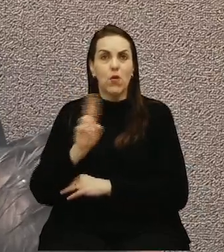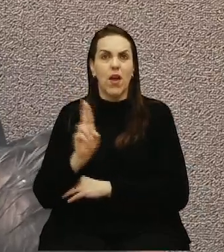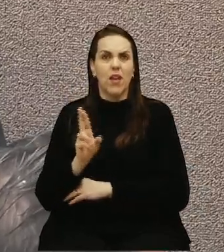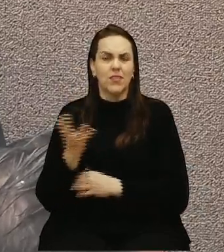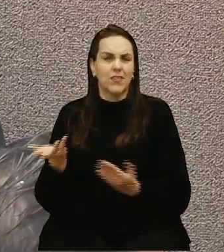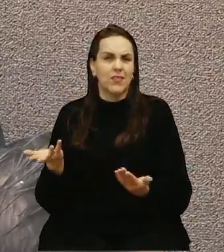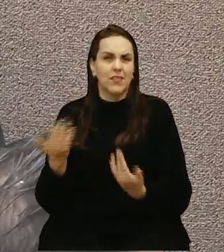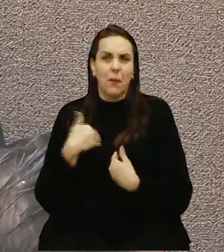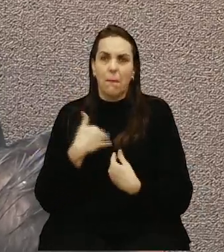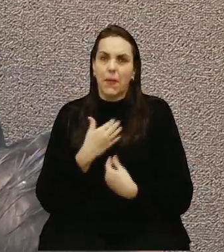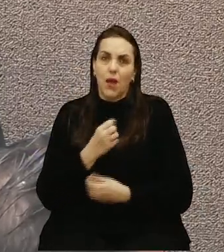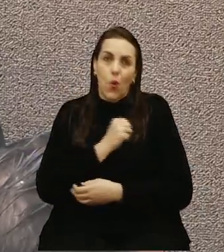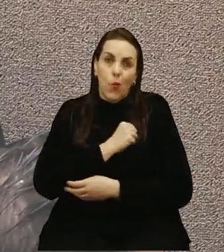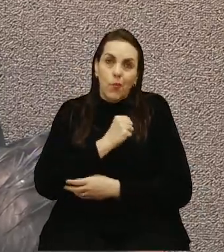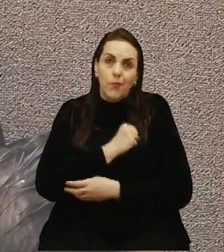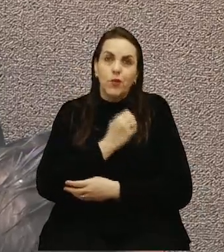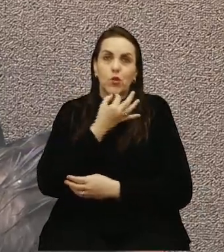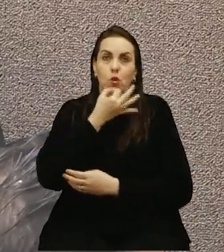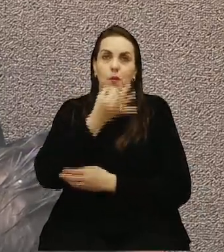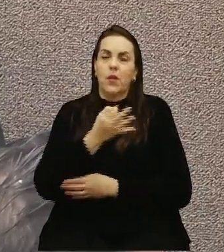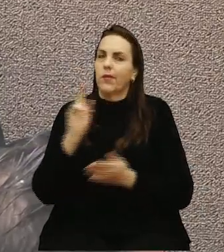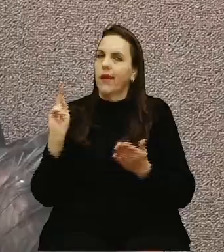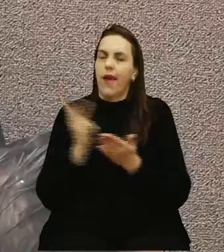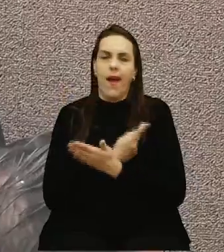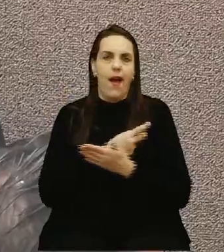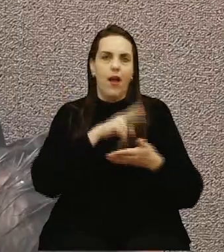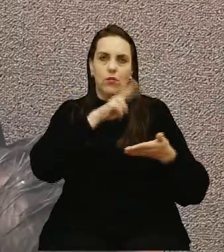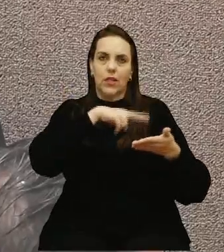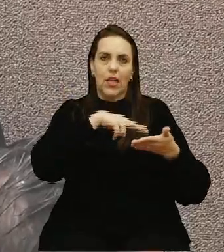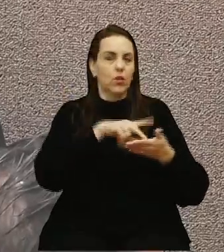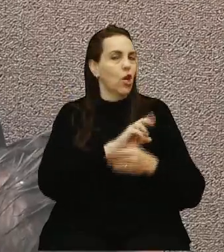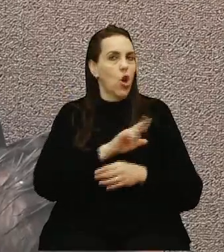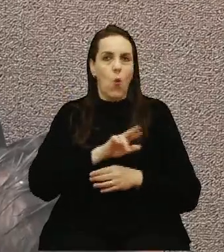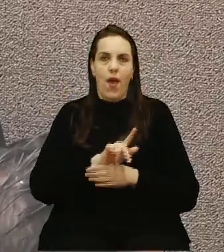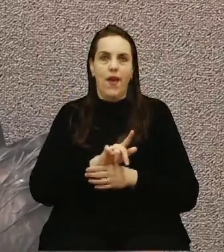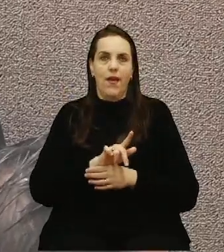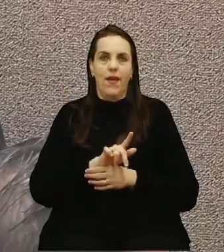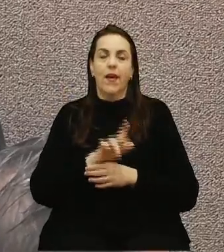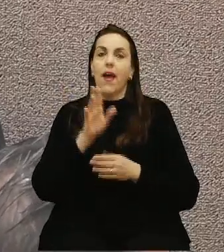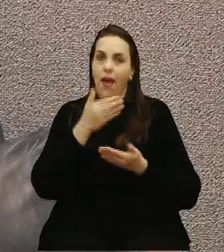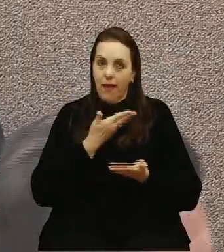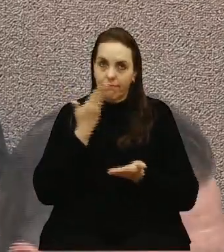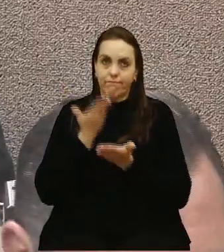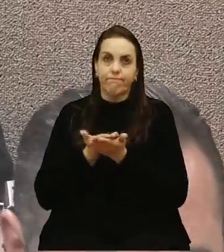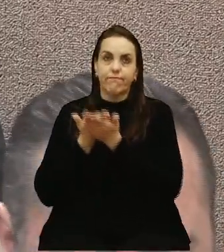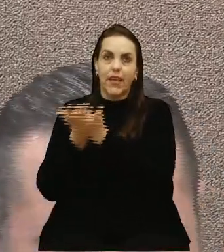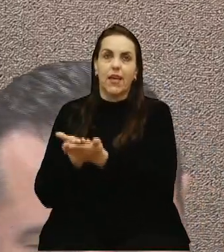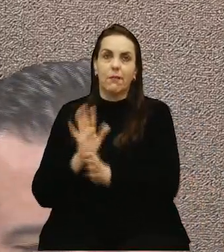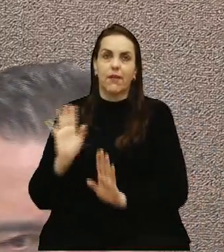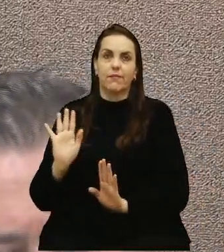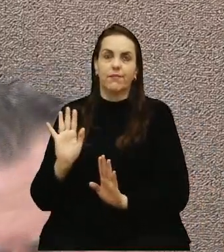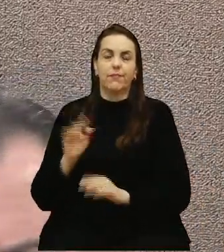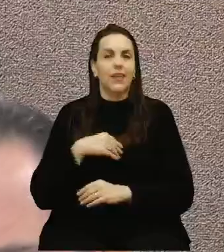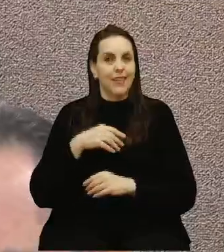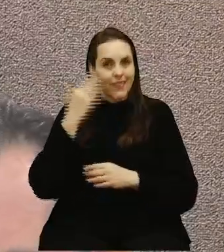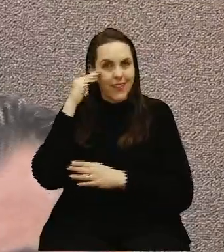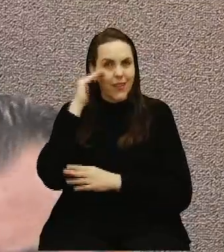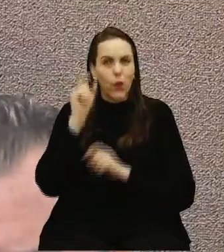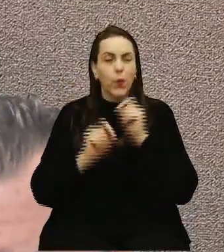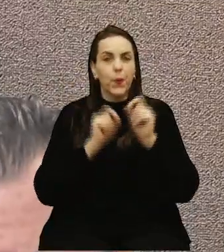minha modesta opinião, não é erro de leitura. Isso é um encaminhamento. Então, o que nós temos que fazer é entender o que está